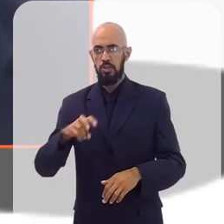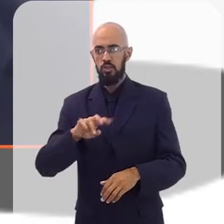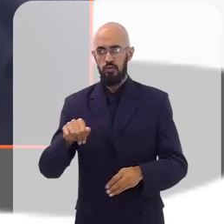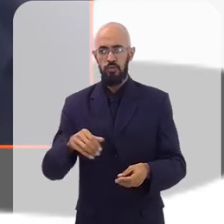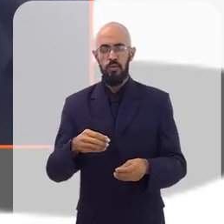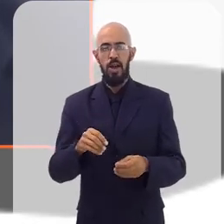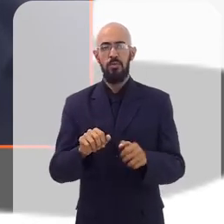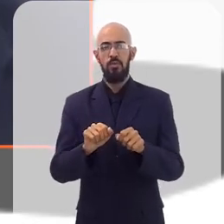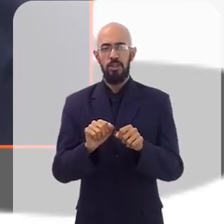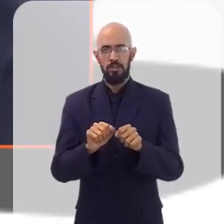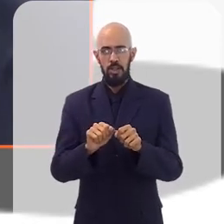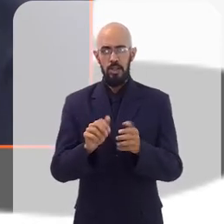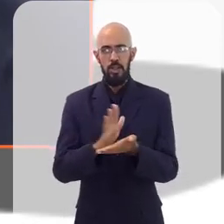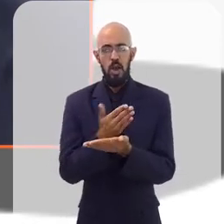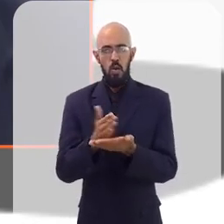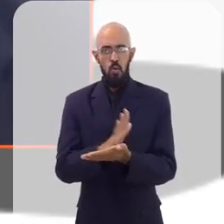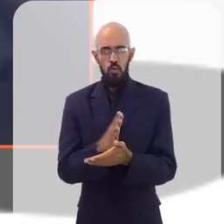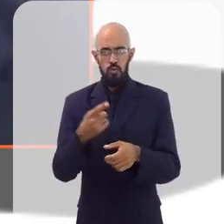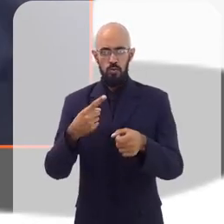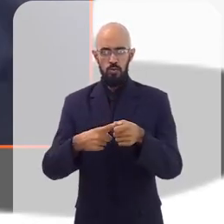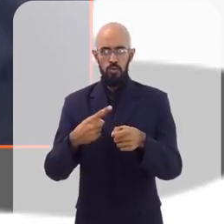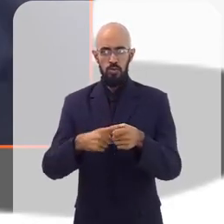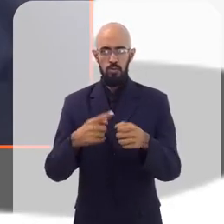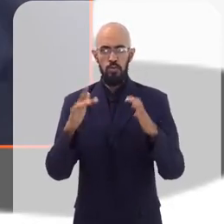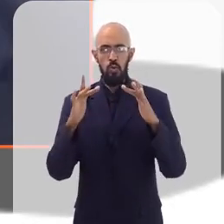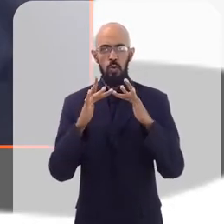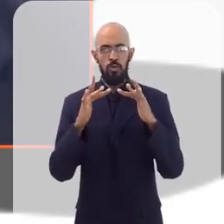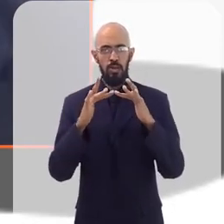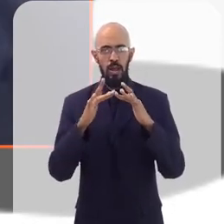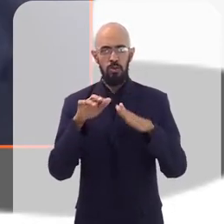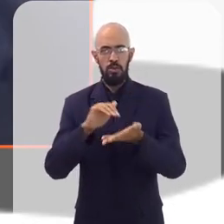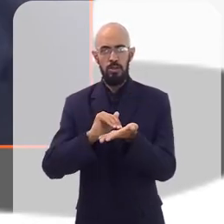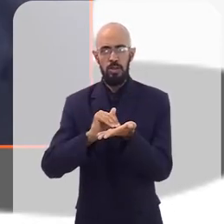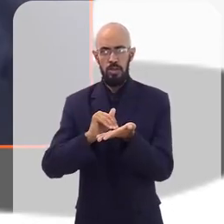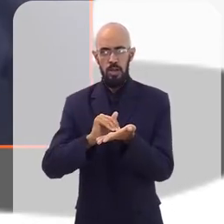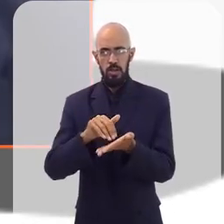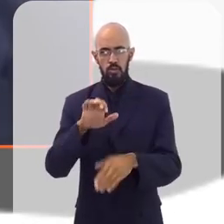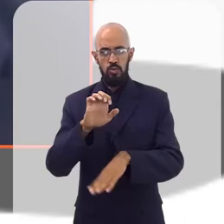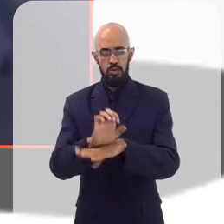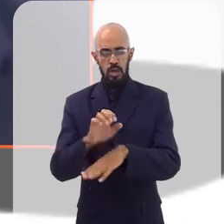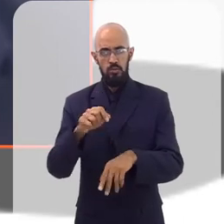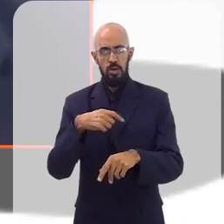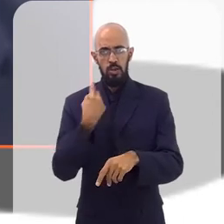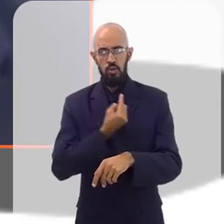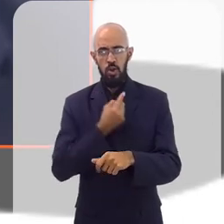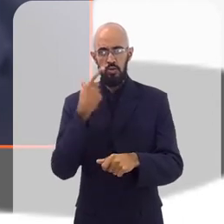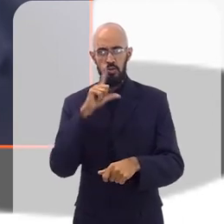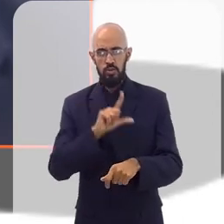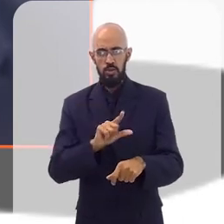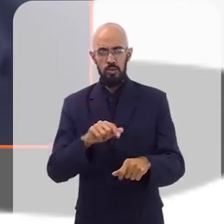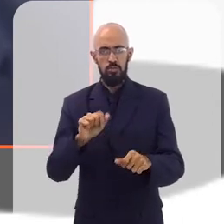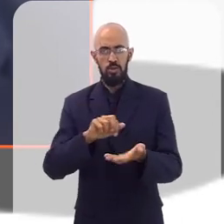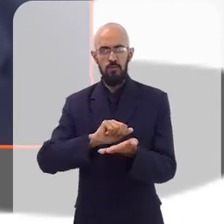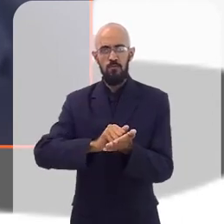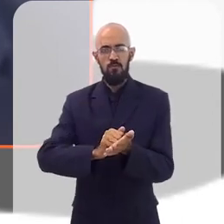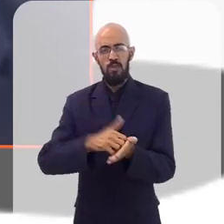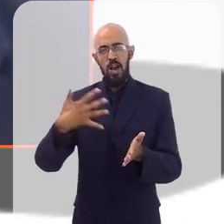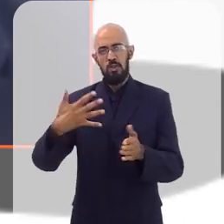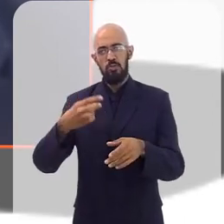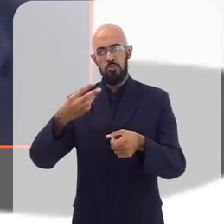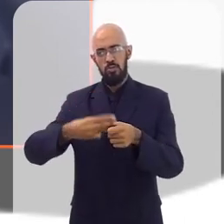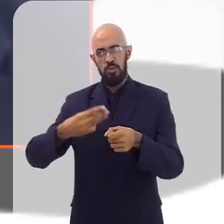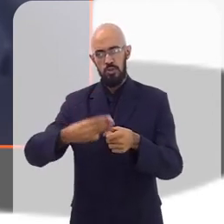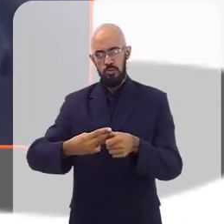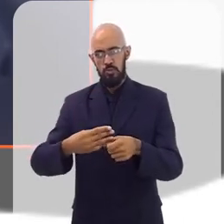para alguns municípios então em contato com a secretaria do estado que a gente possa implementar em